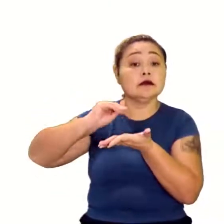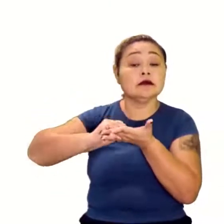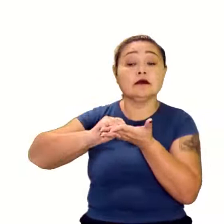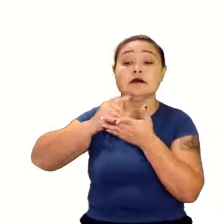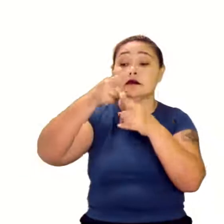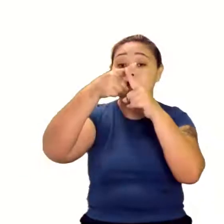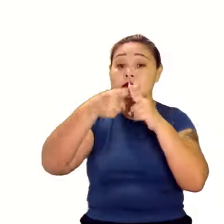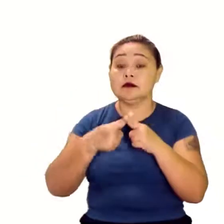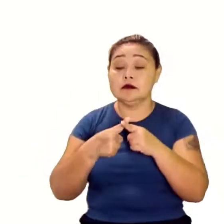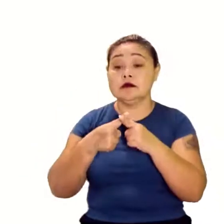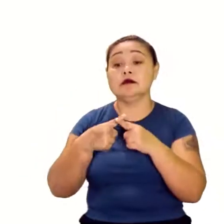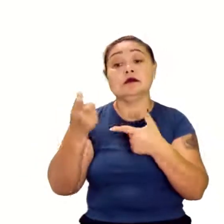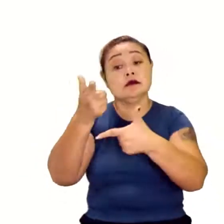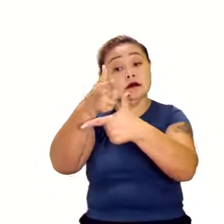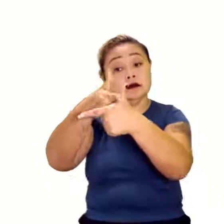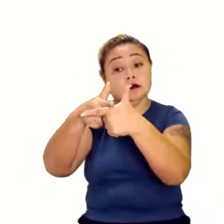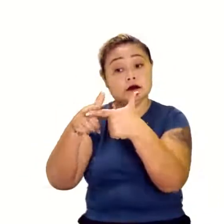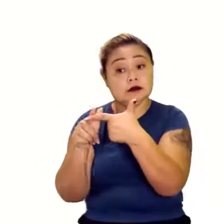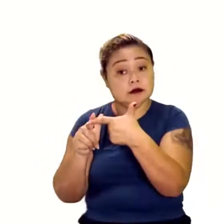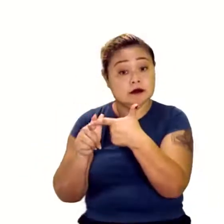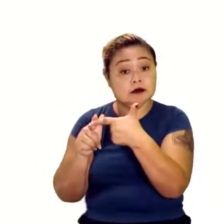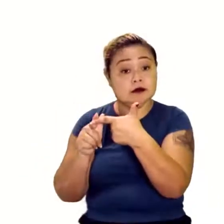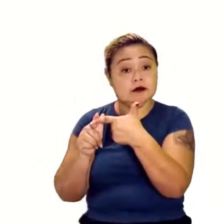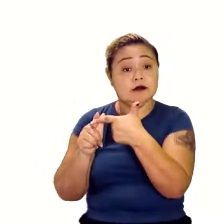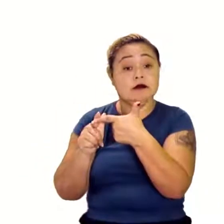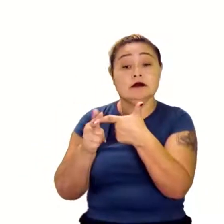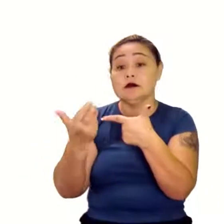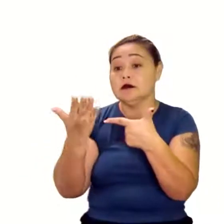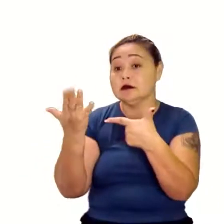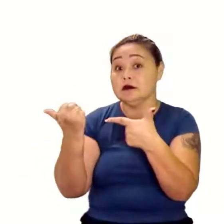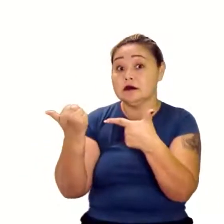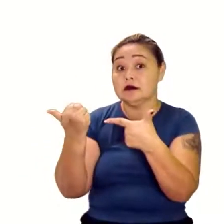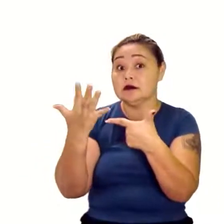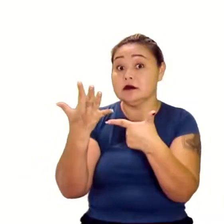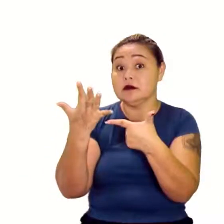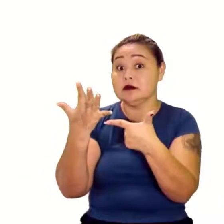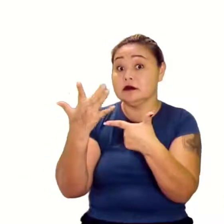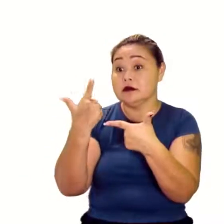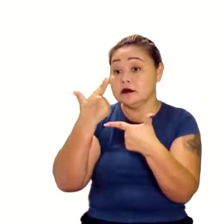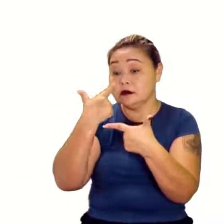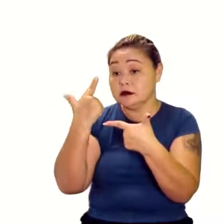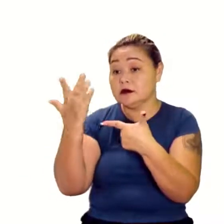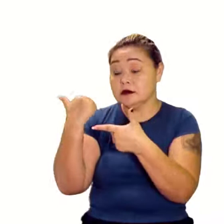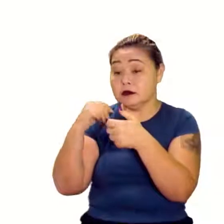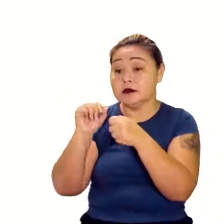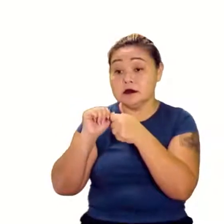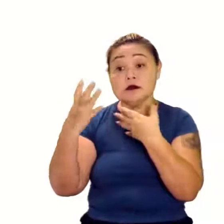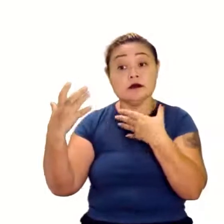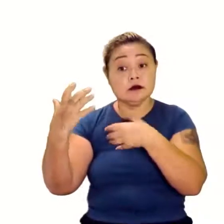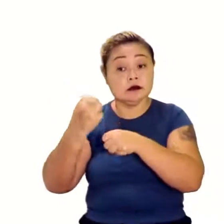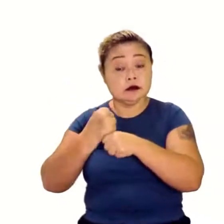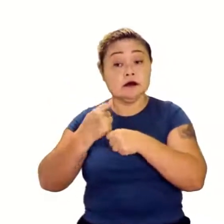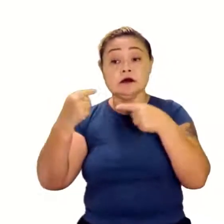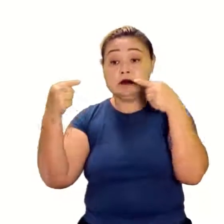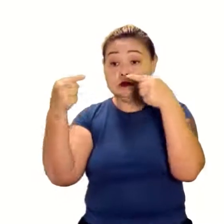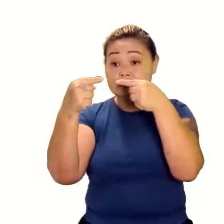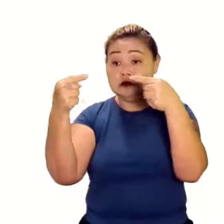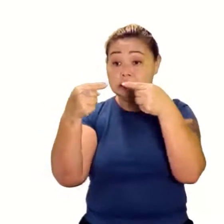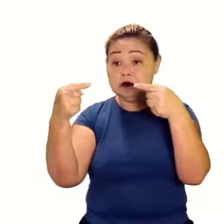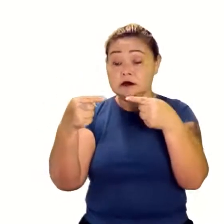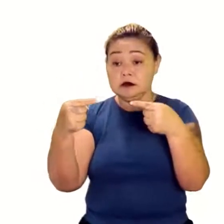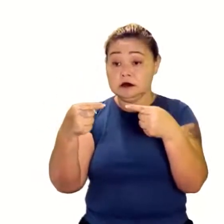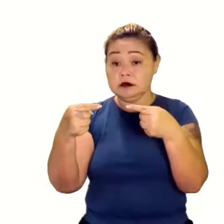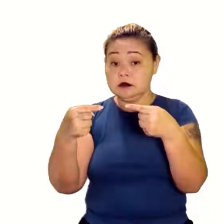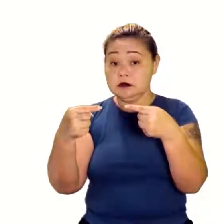de multiplicação e divisão. Bora ver. Observem que as operações são associadas de acordo com as